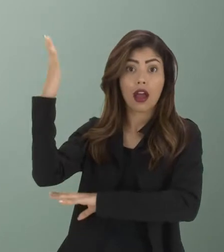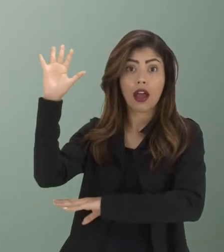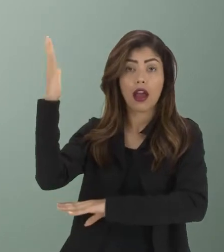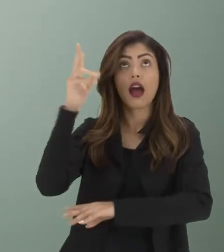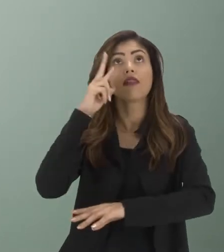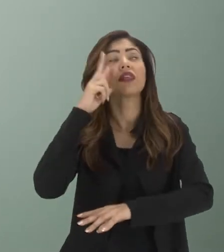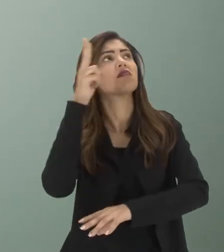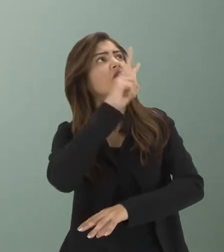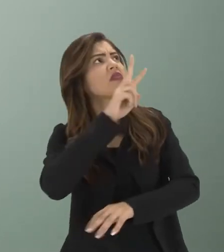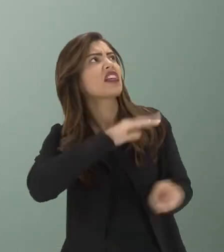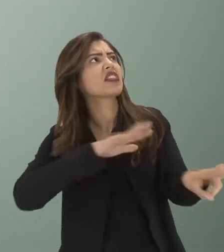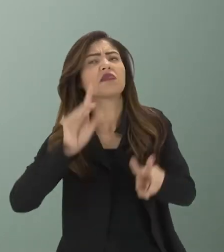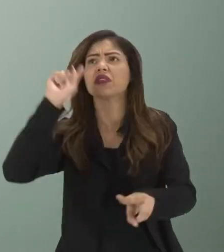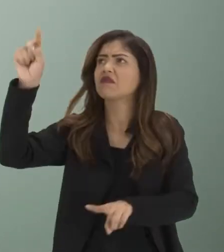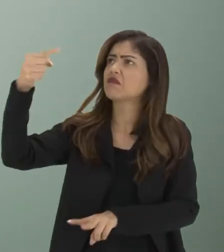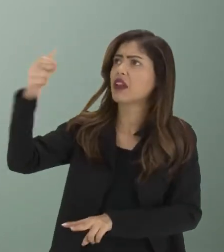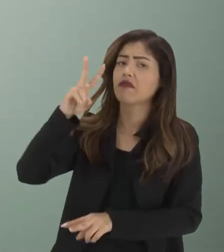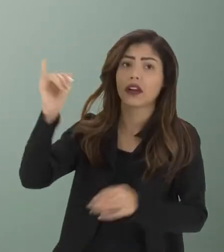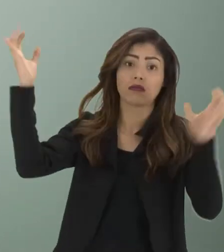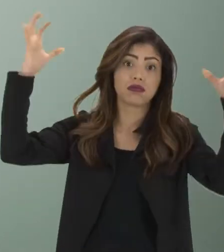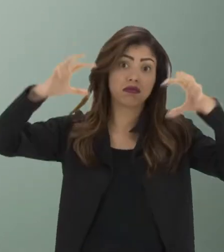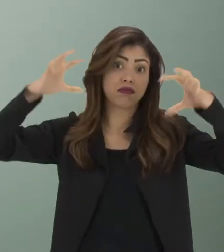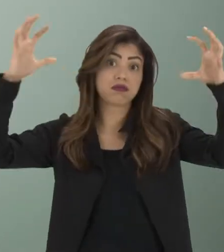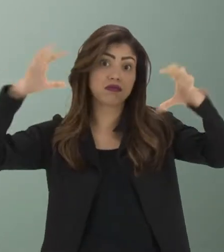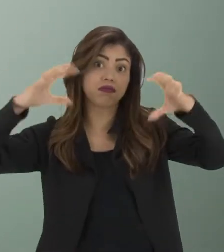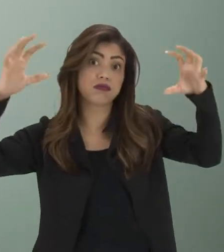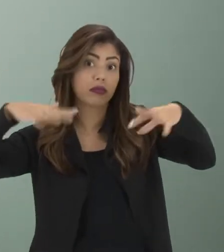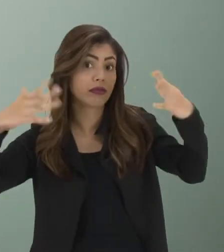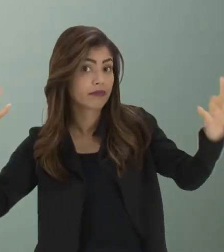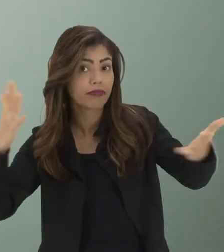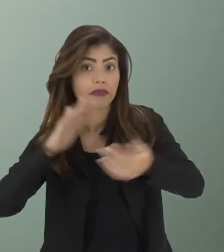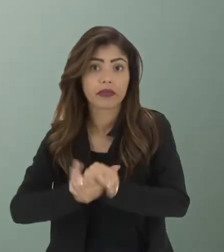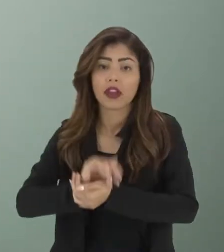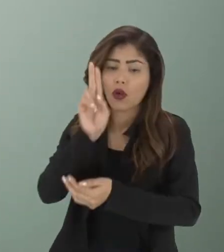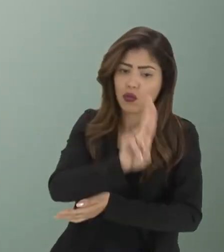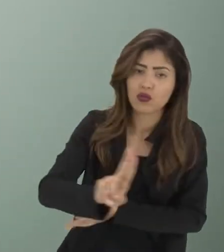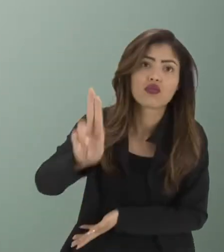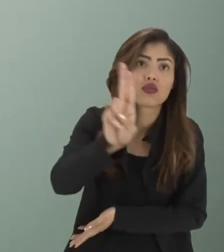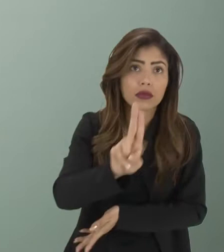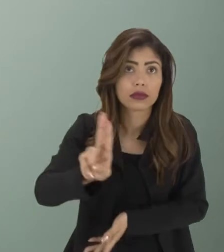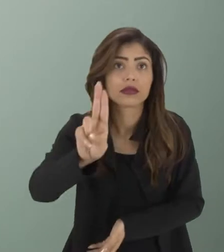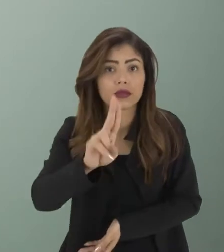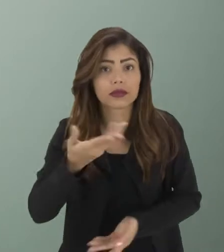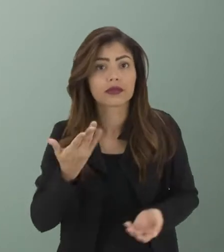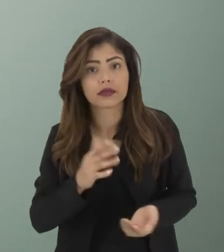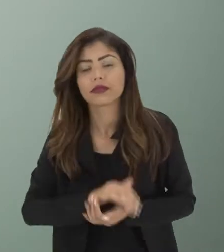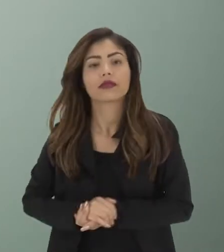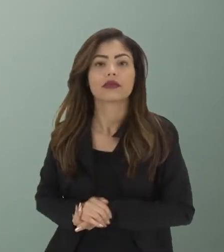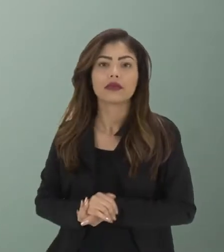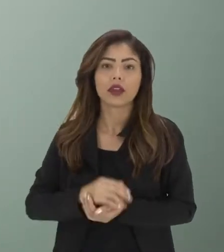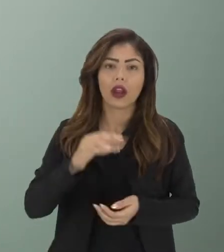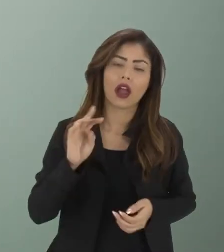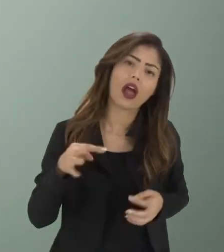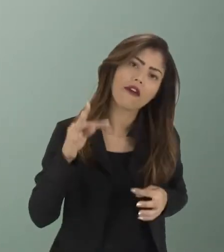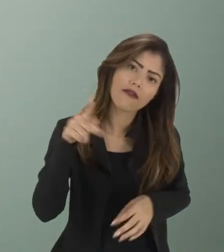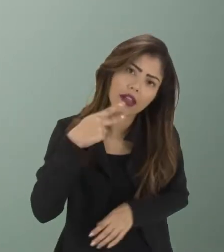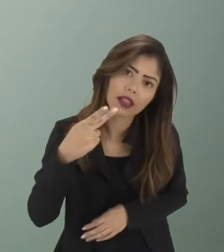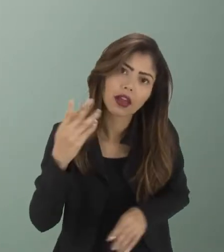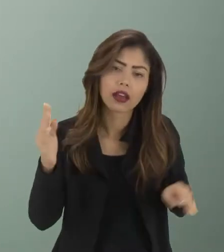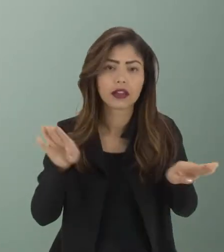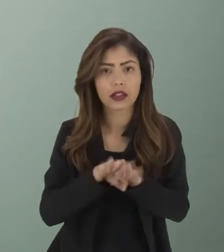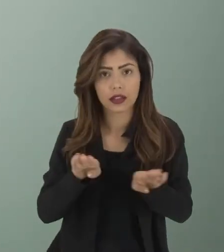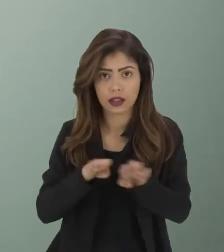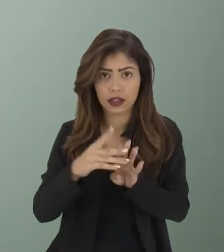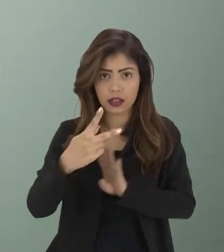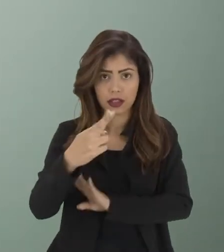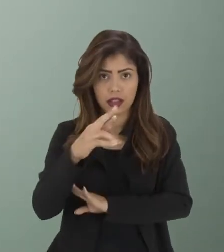que vem vai chover. It will rain next week. Você usa o futuro simples para falar de